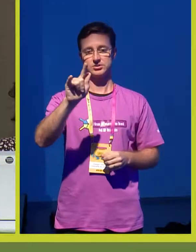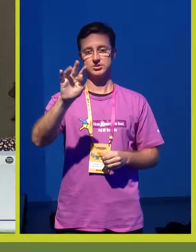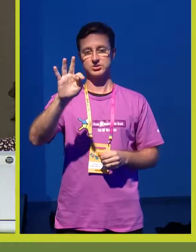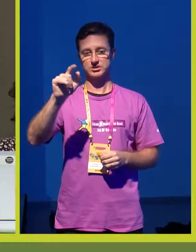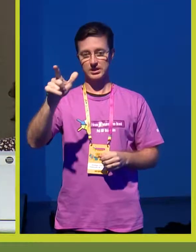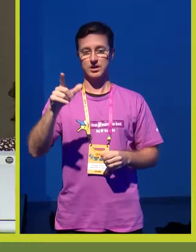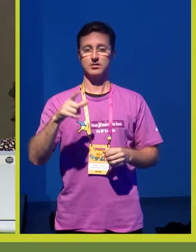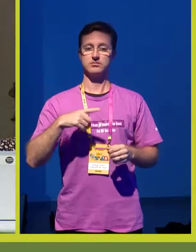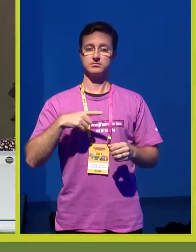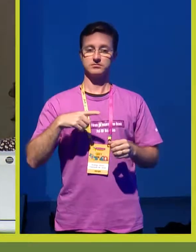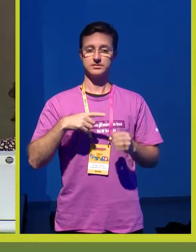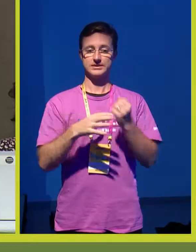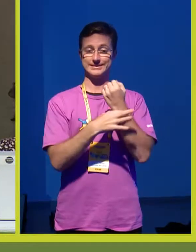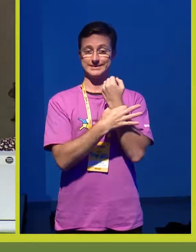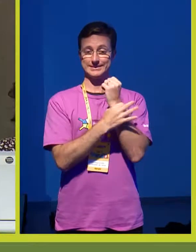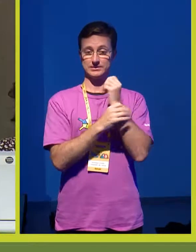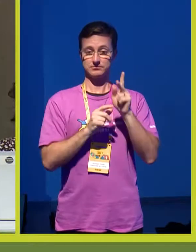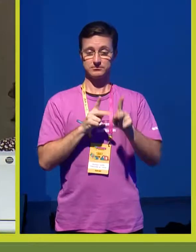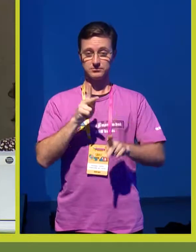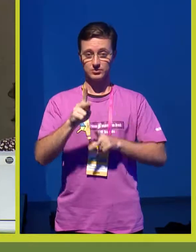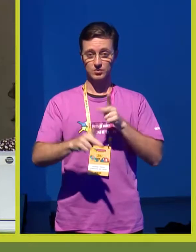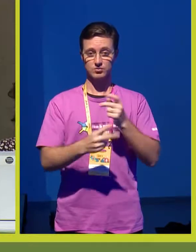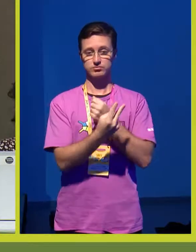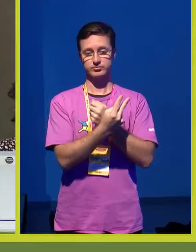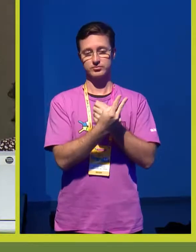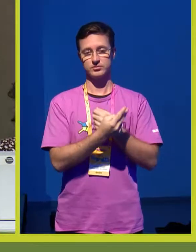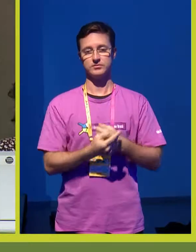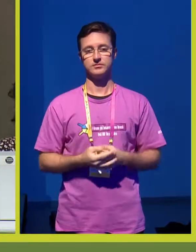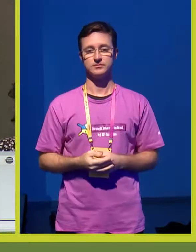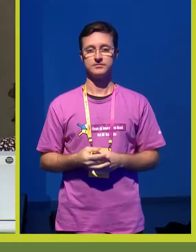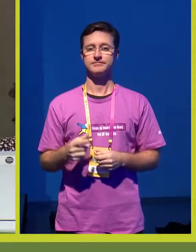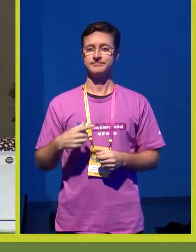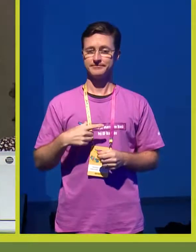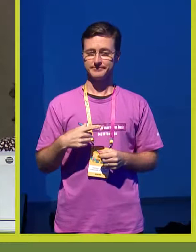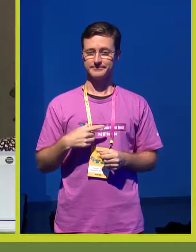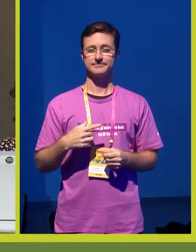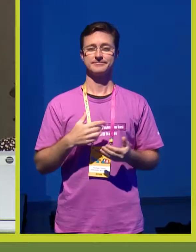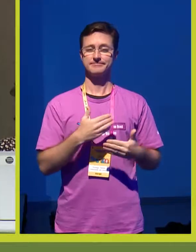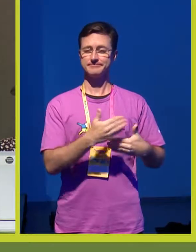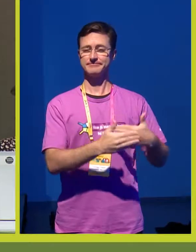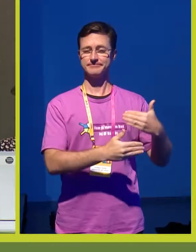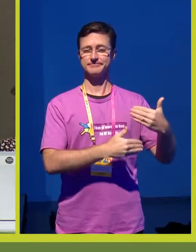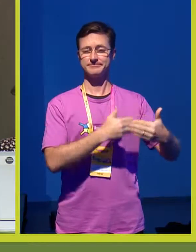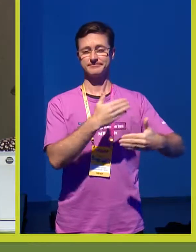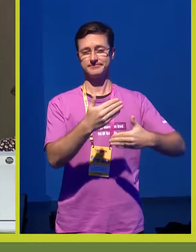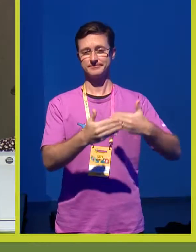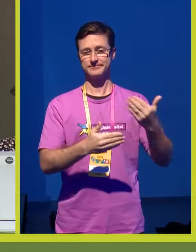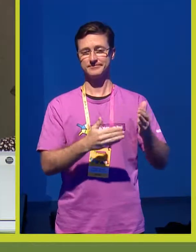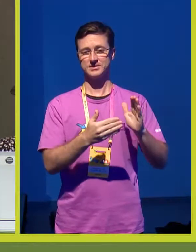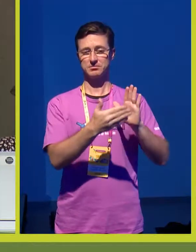Recentemente tem havido uma série de proposições legislativas que buscam